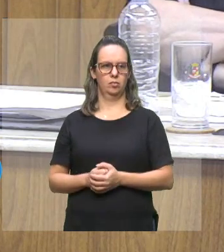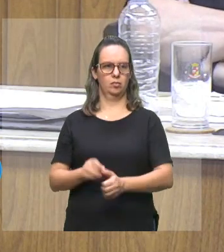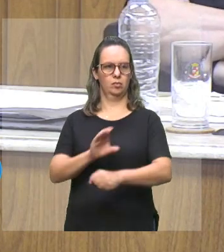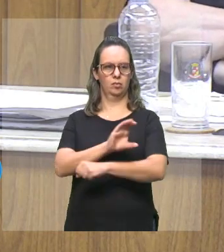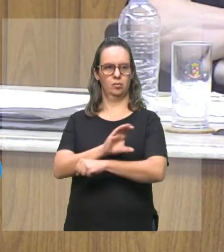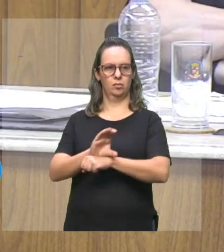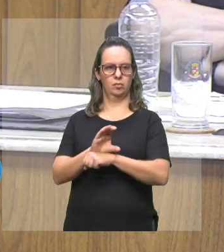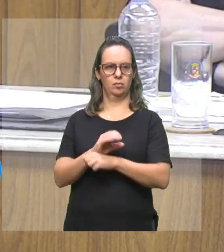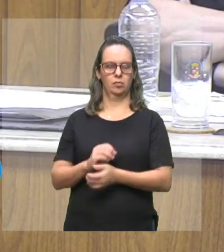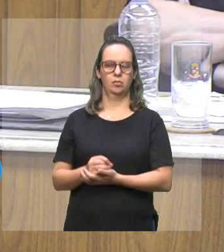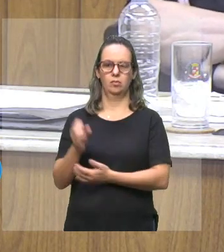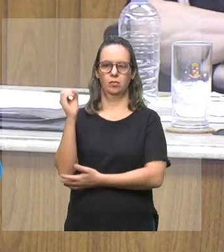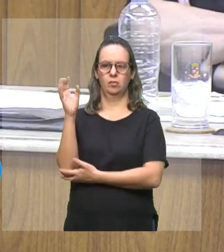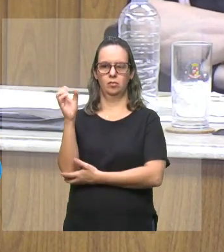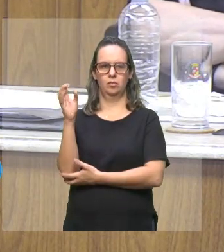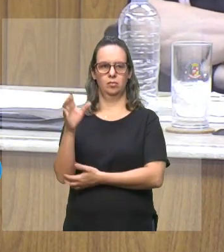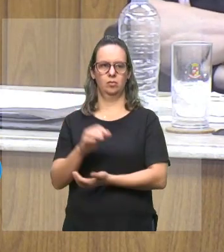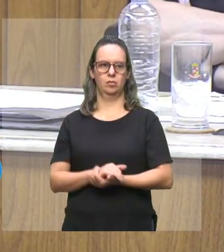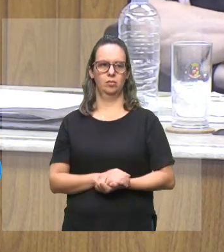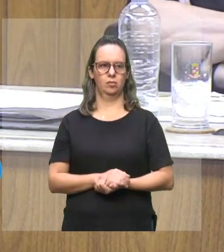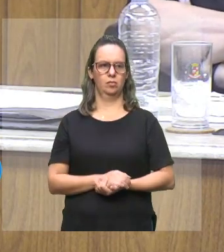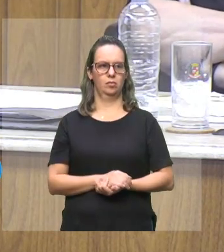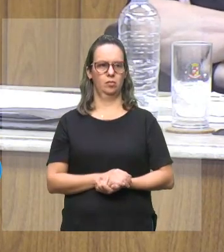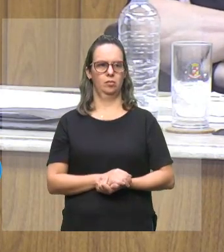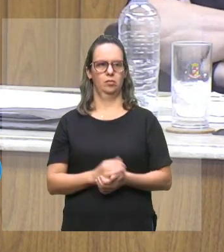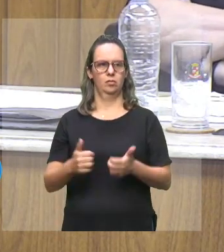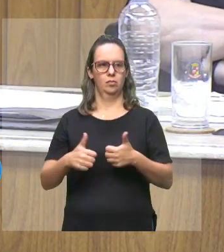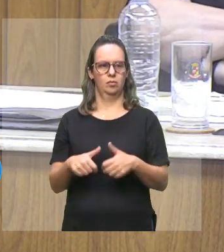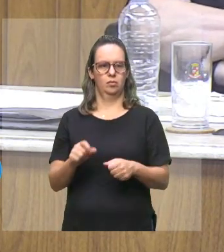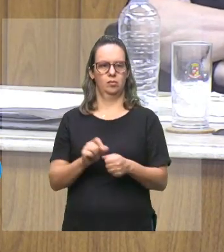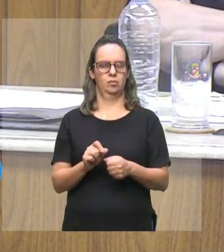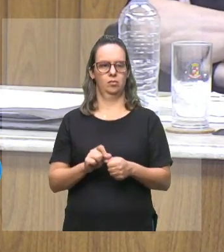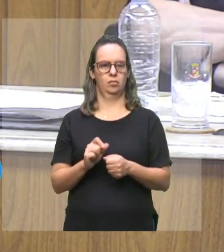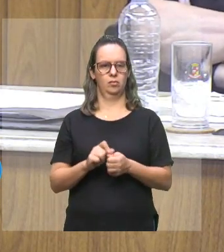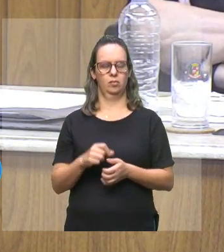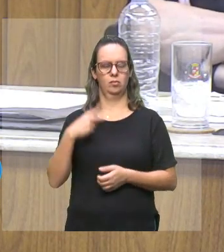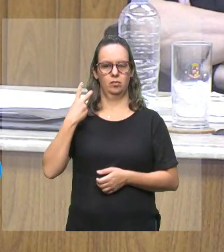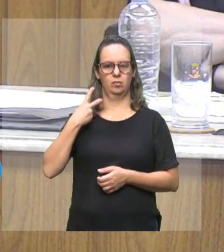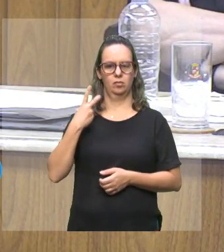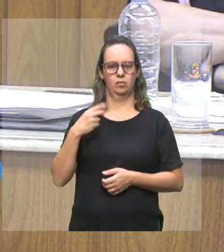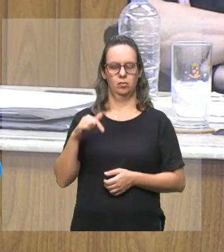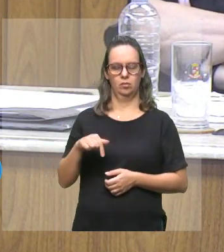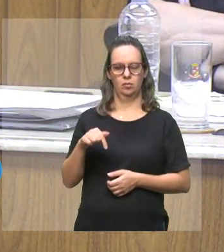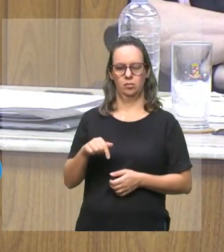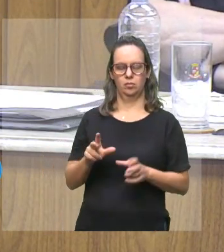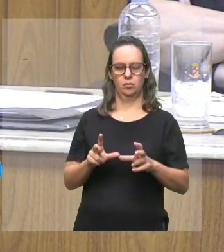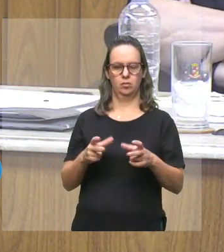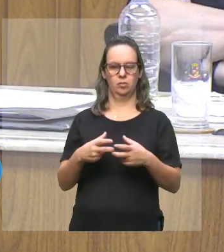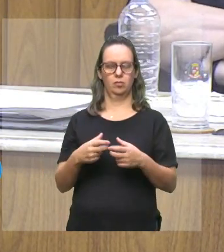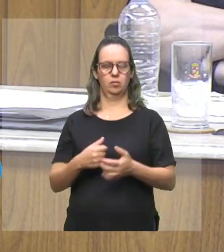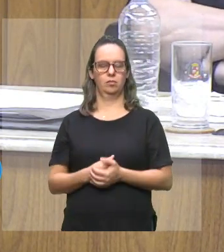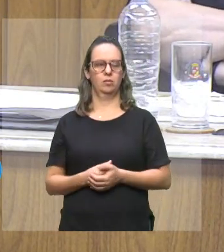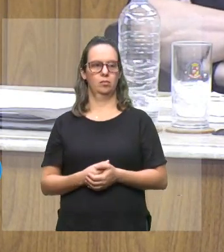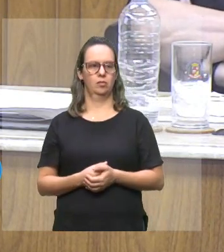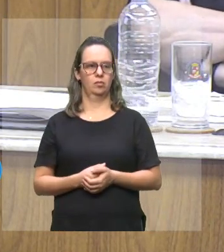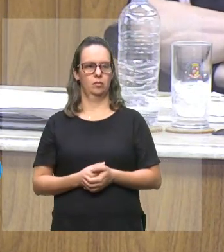viagens, que são realizados pelos vereadores aqui na Câmara de Assis.